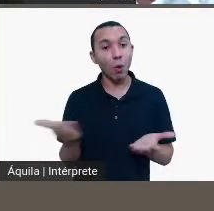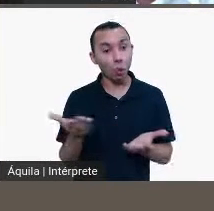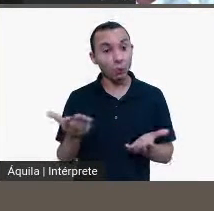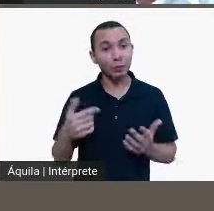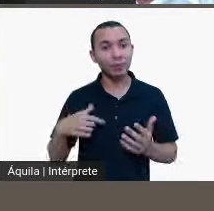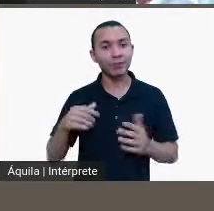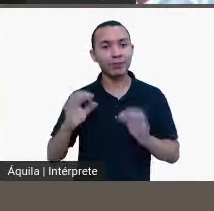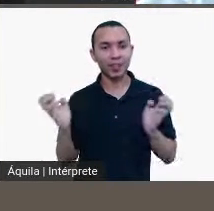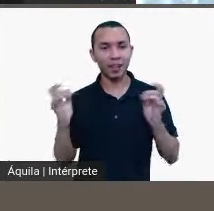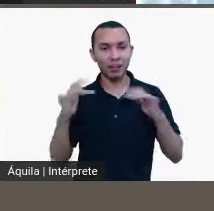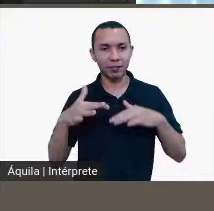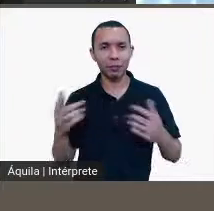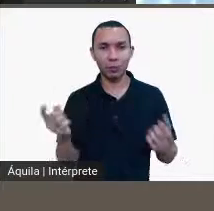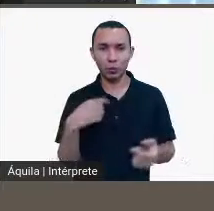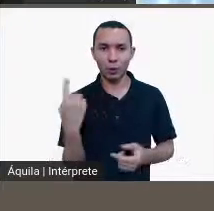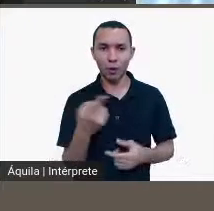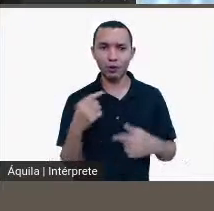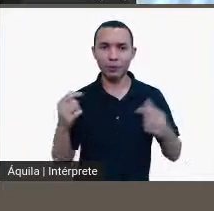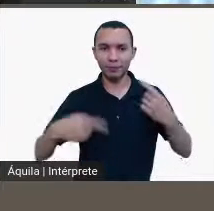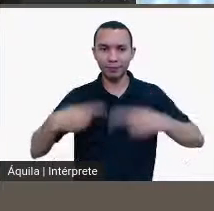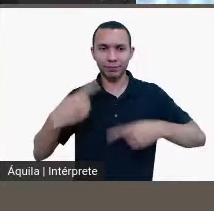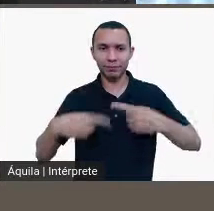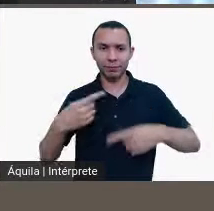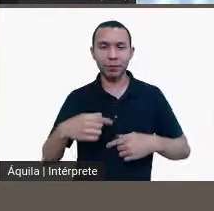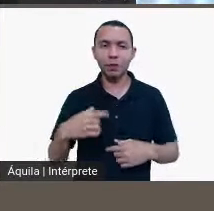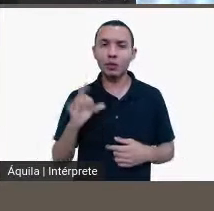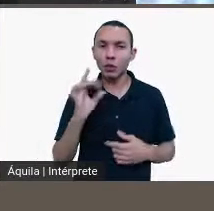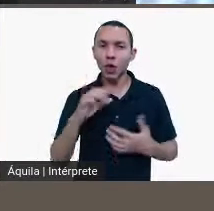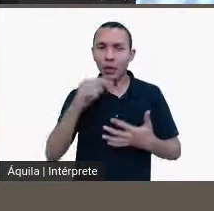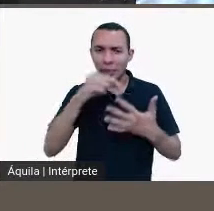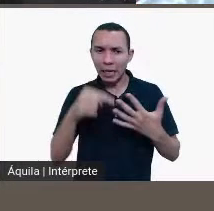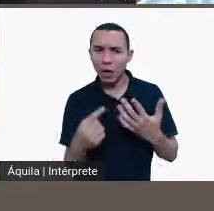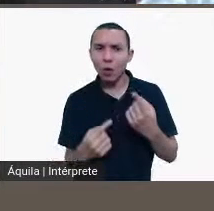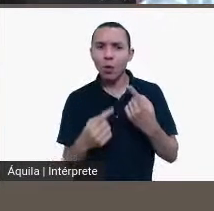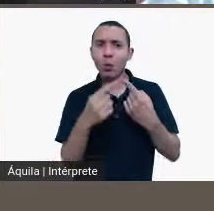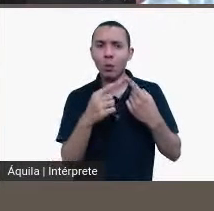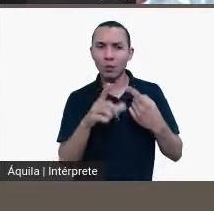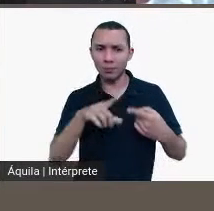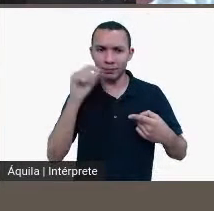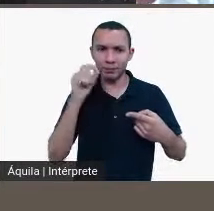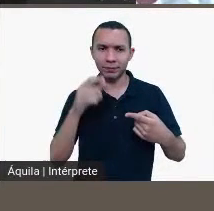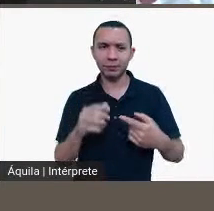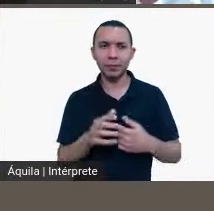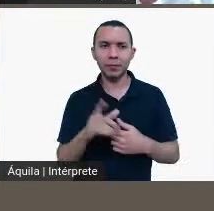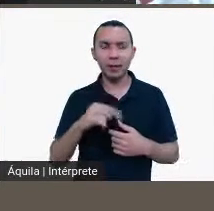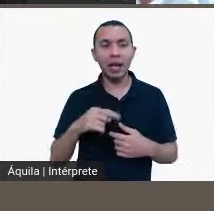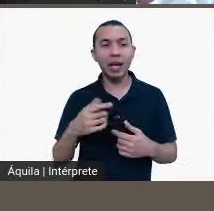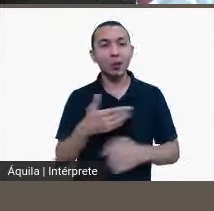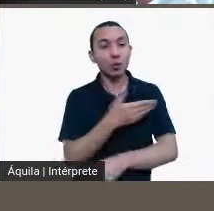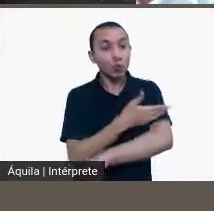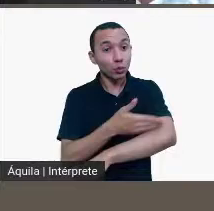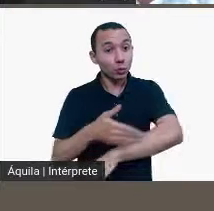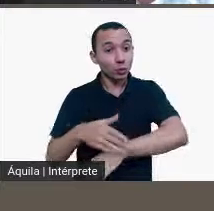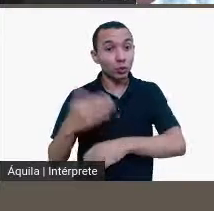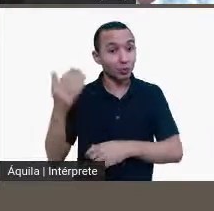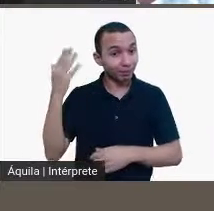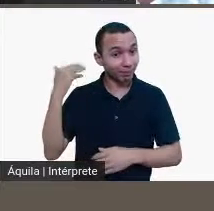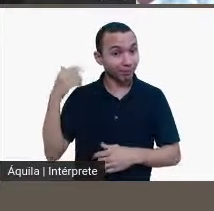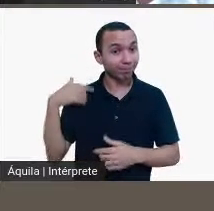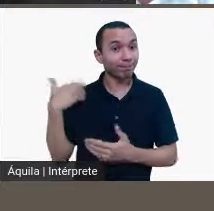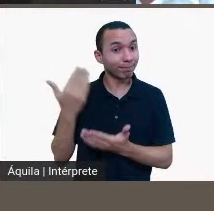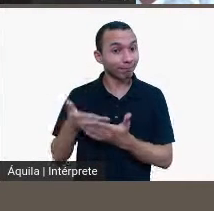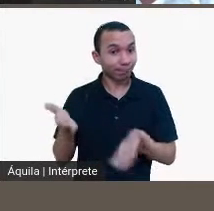aqui discutindo. Eu vou ficar com um aspecto, portanto, que é o da libertação em face da tradição, para pensar em que